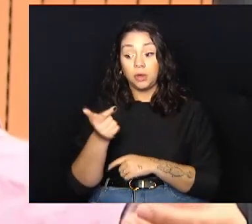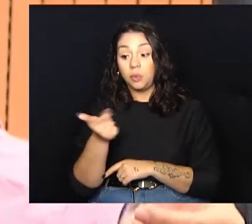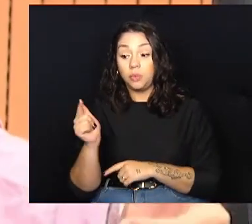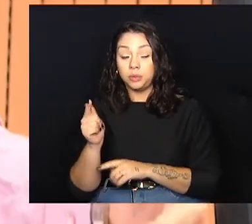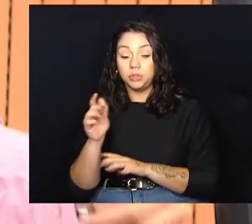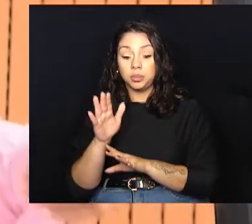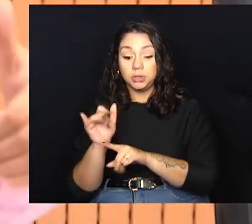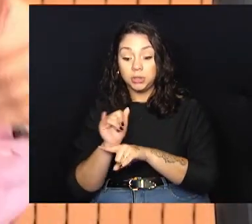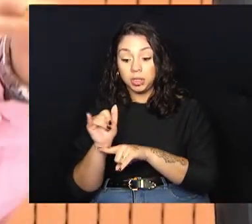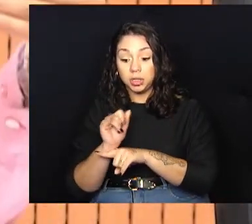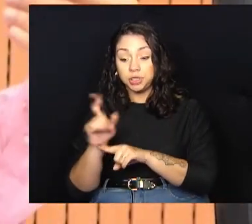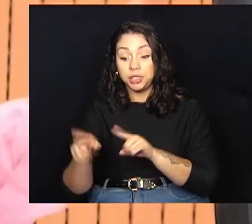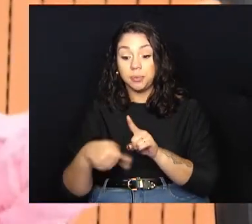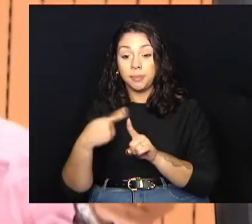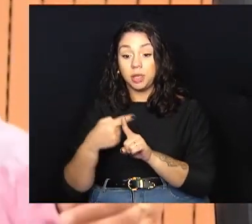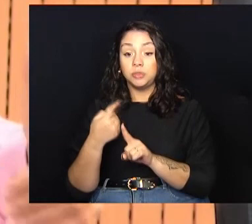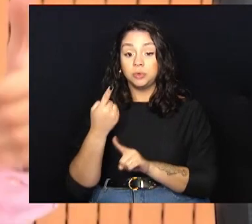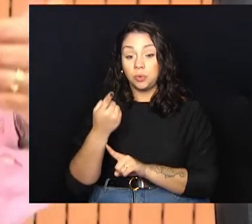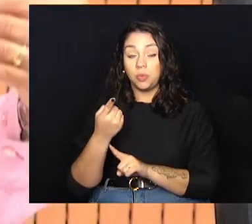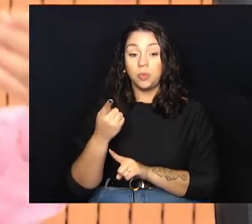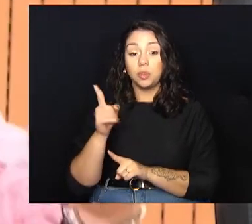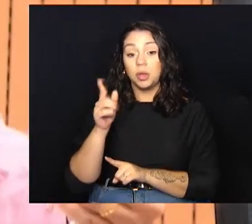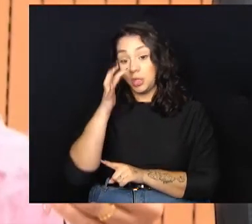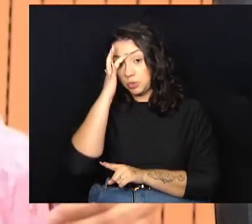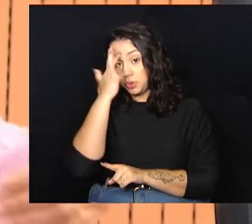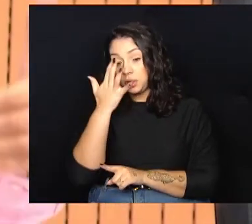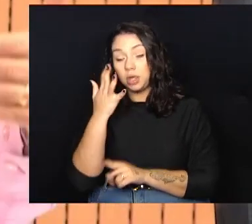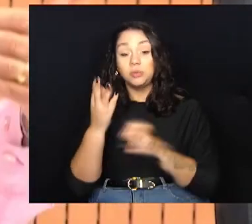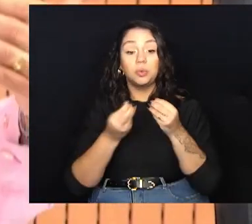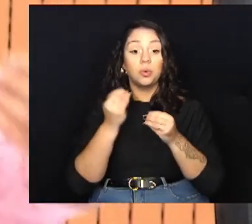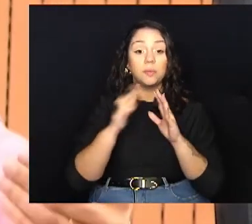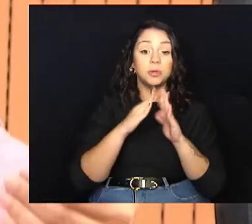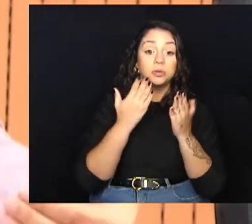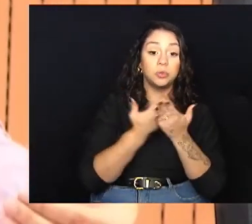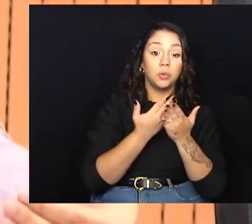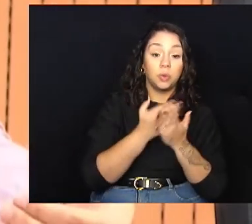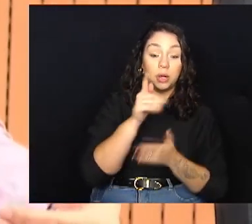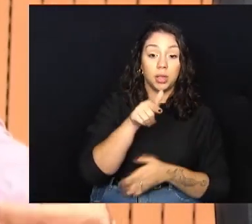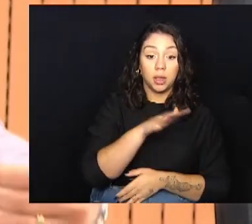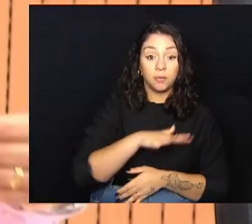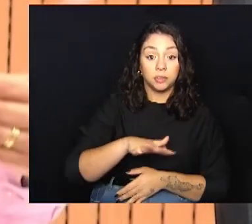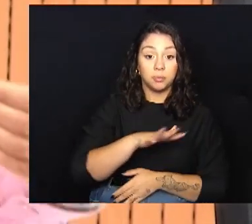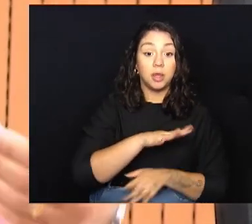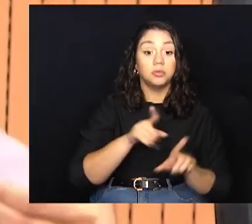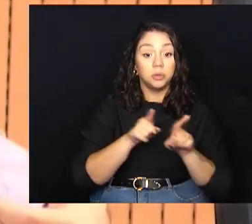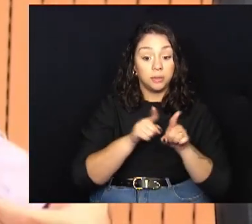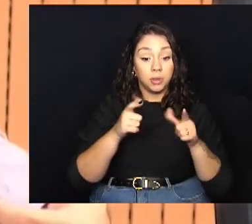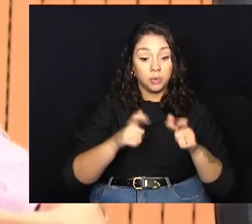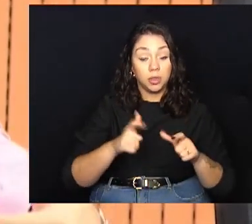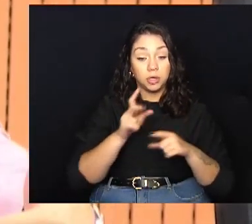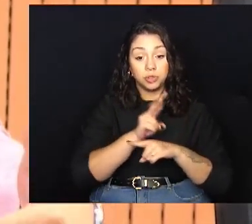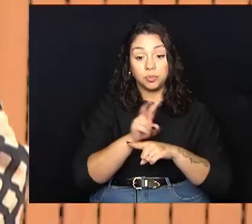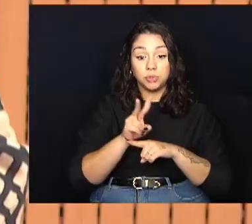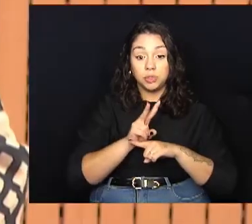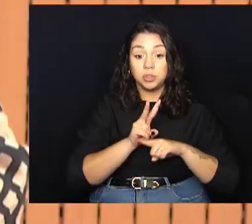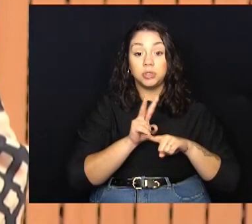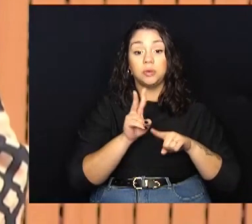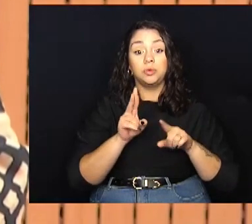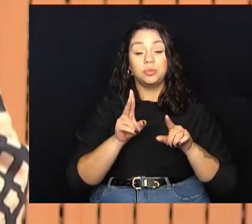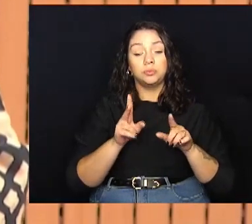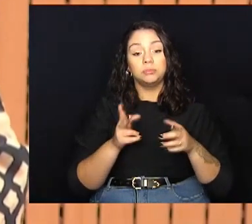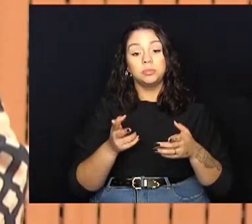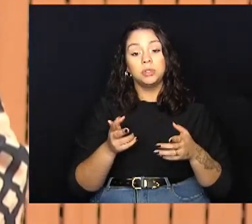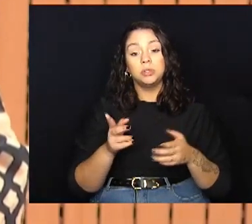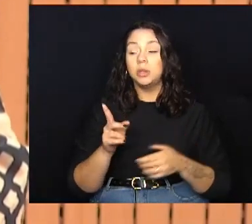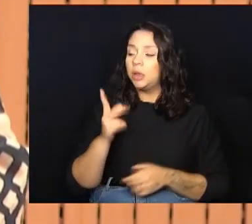também é Mais Um dos fatores o quanto que a escola é um espaço também de proteção também de cuidado acho